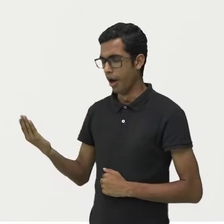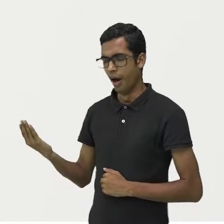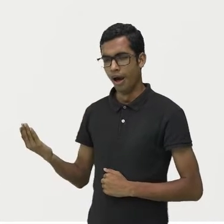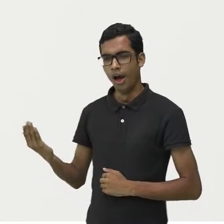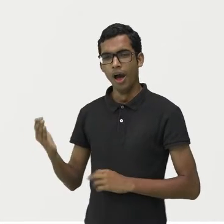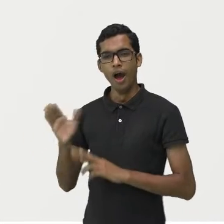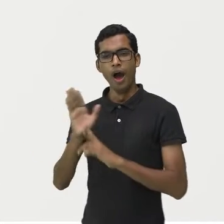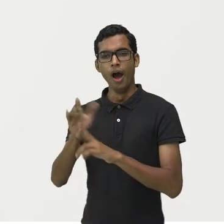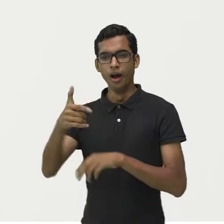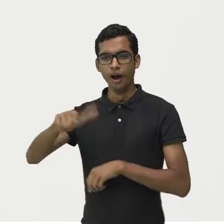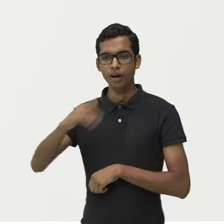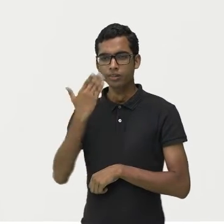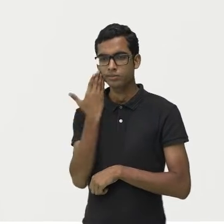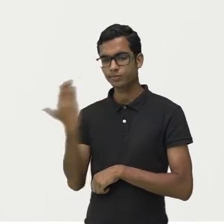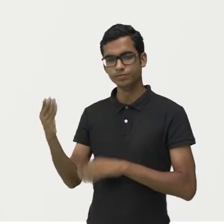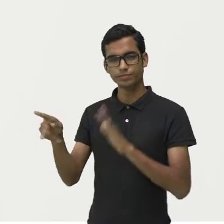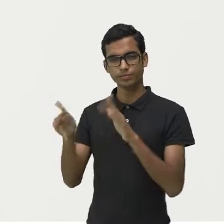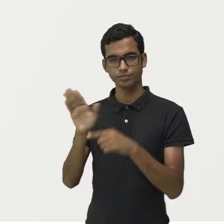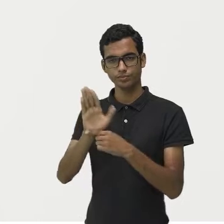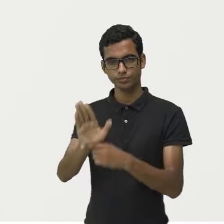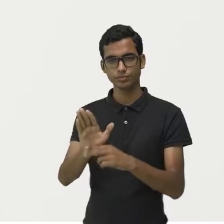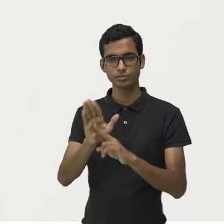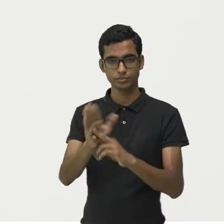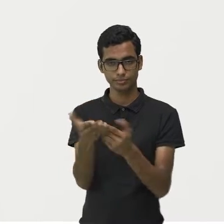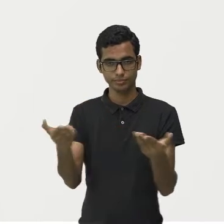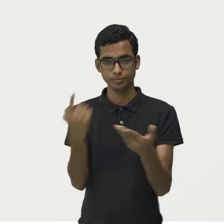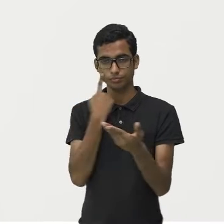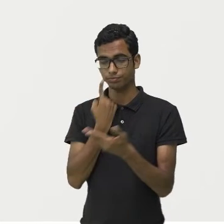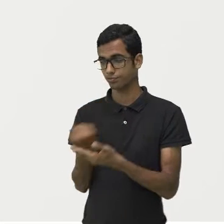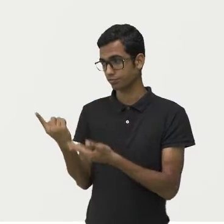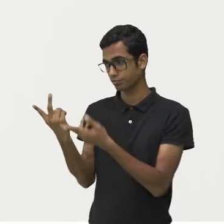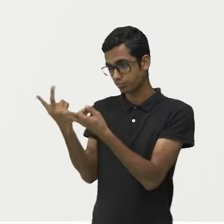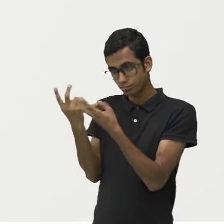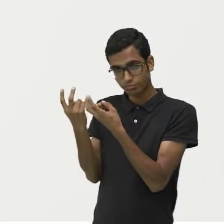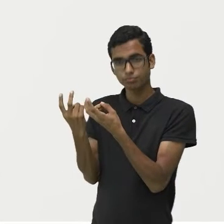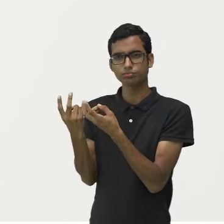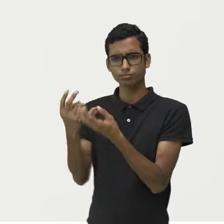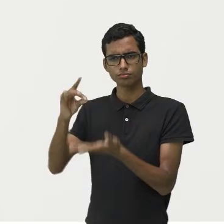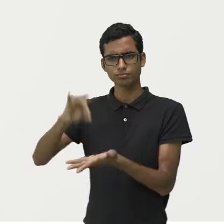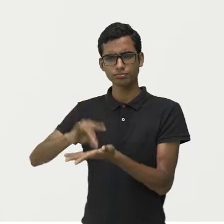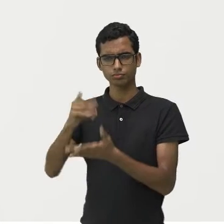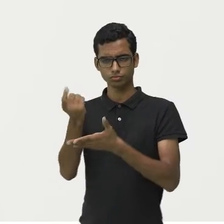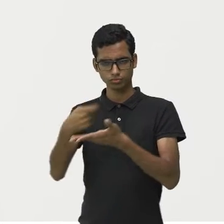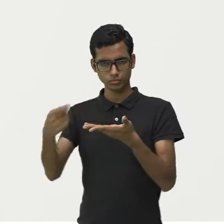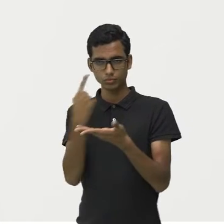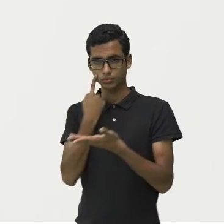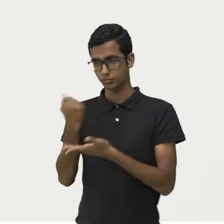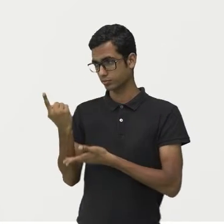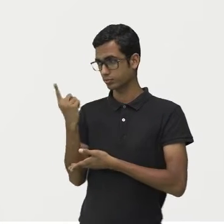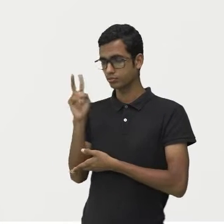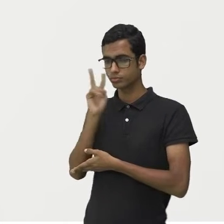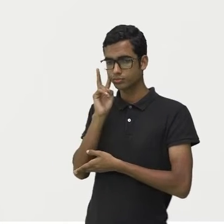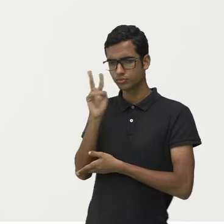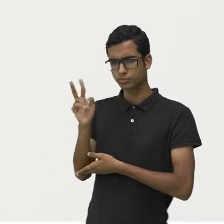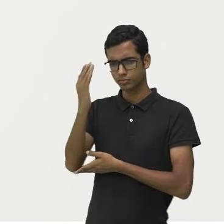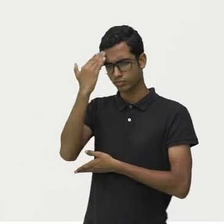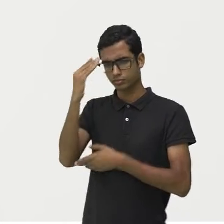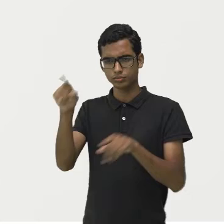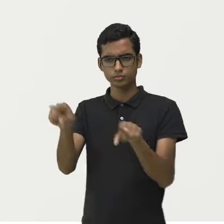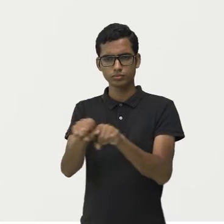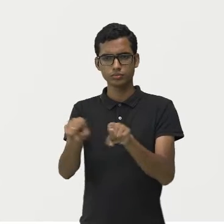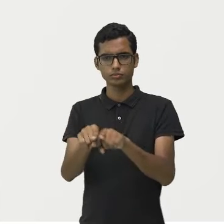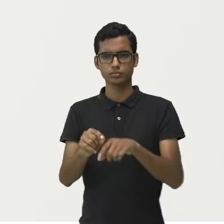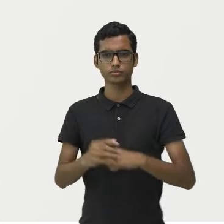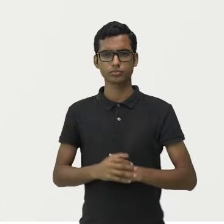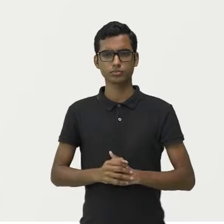aqui repetindo para você, colocado aí na cartela, para que você tenha essas informações aí escritas para você. C é o nosso